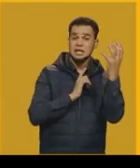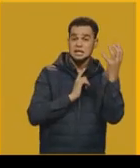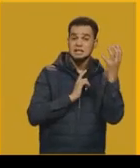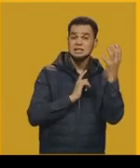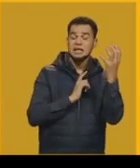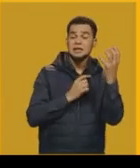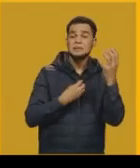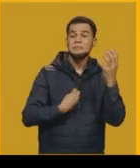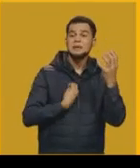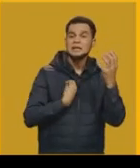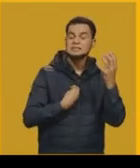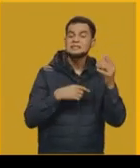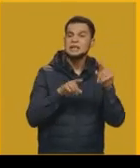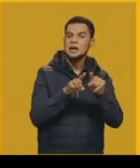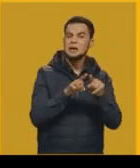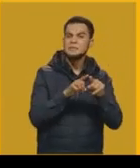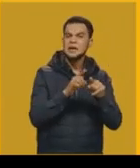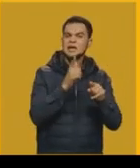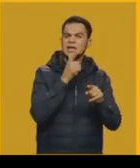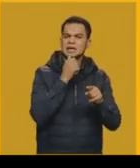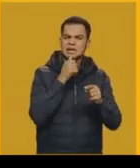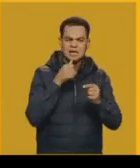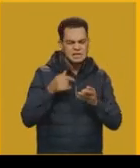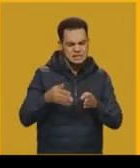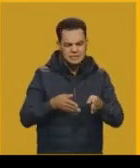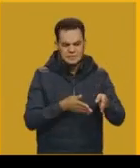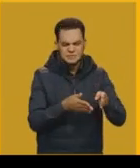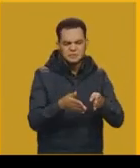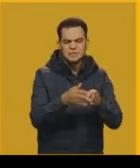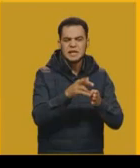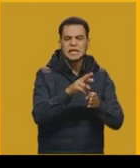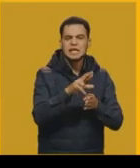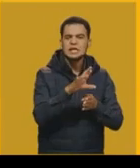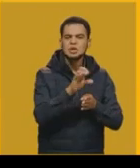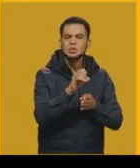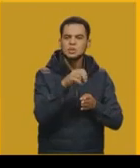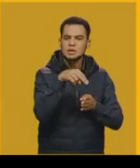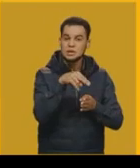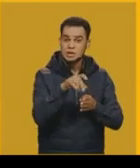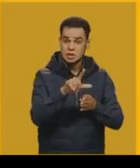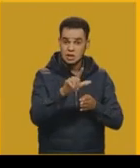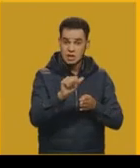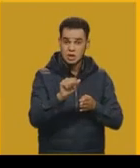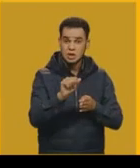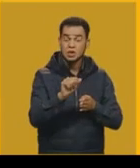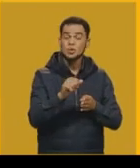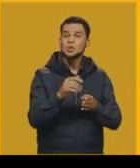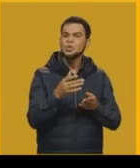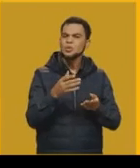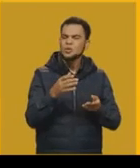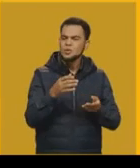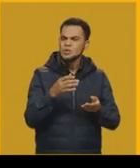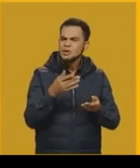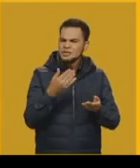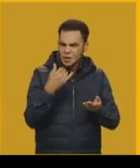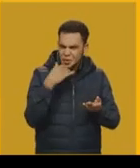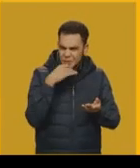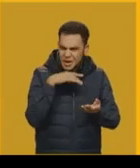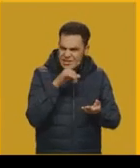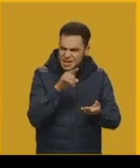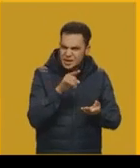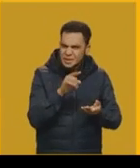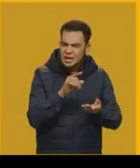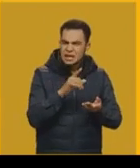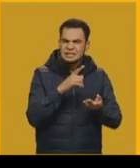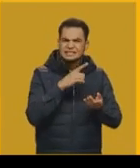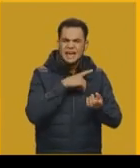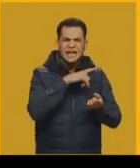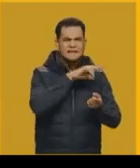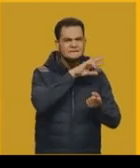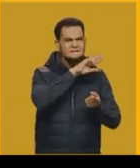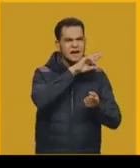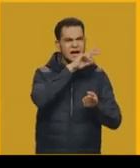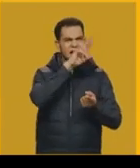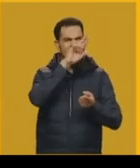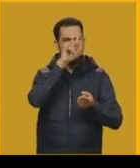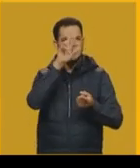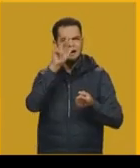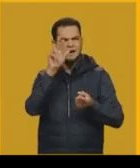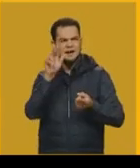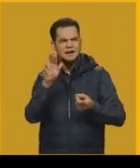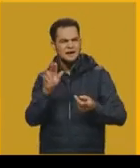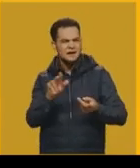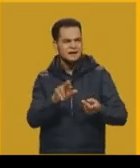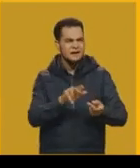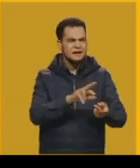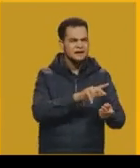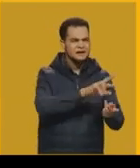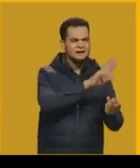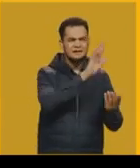de grandes rios, como, por exemplo, o Rio Nilo, né? Então, a gente precisa entender que, ao se tratar aí da questão física da